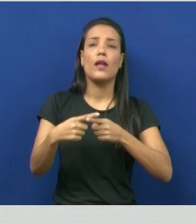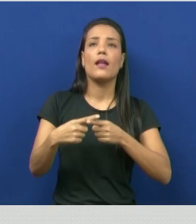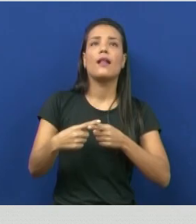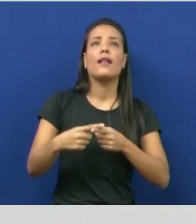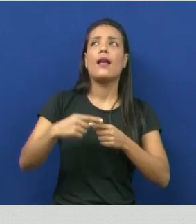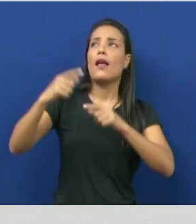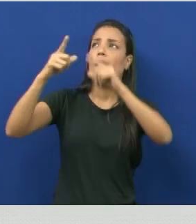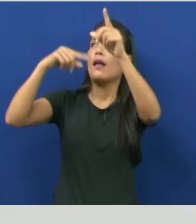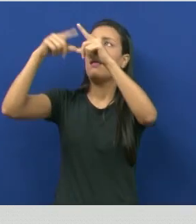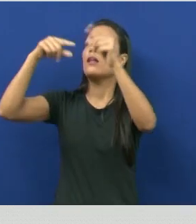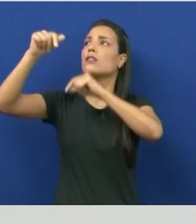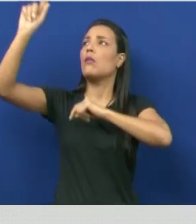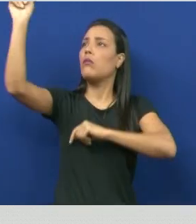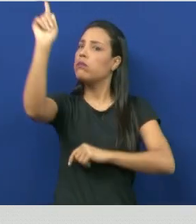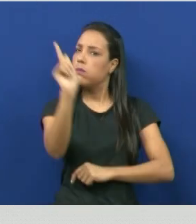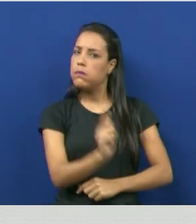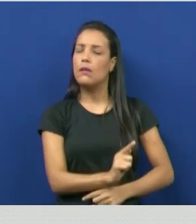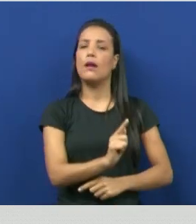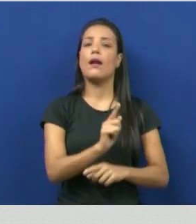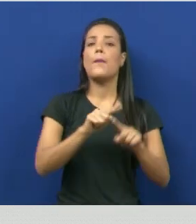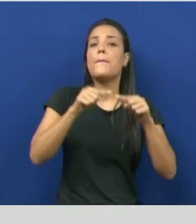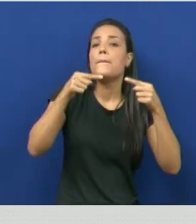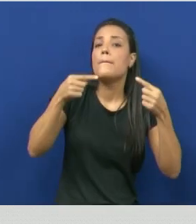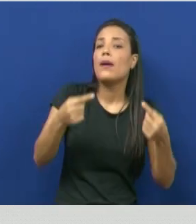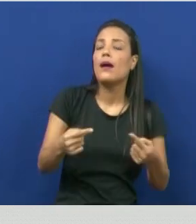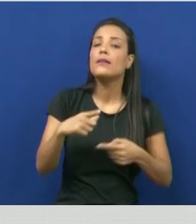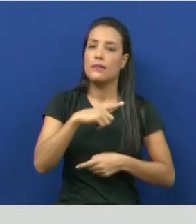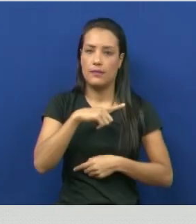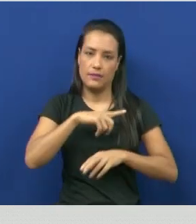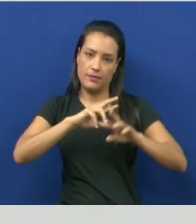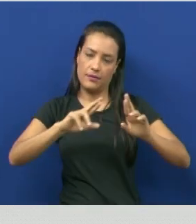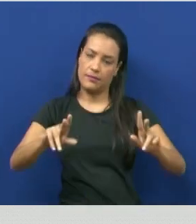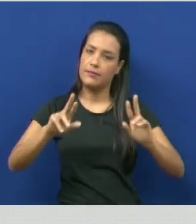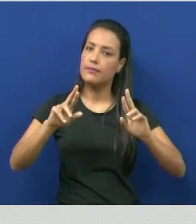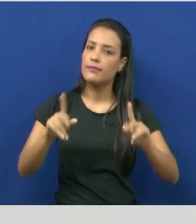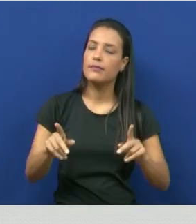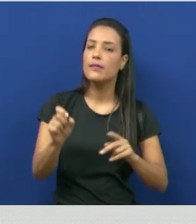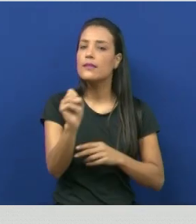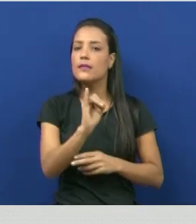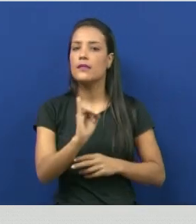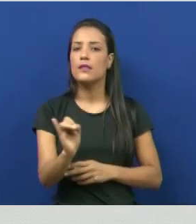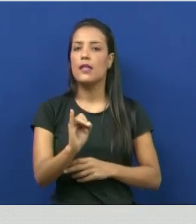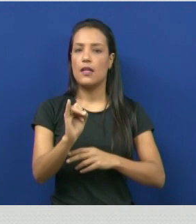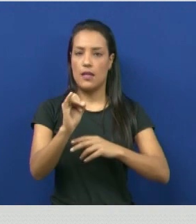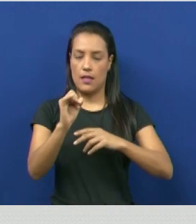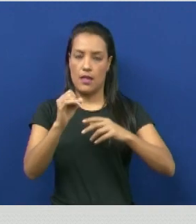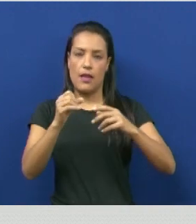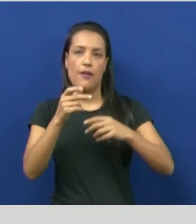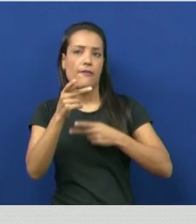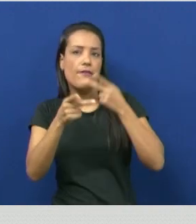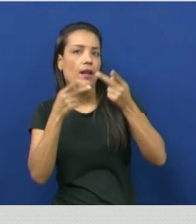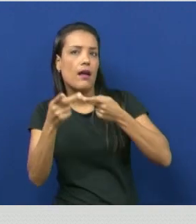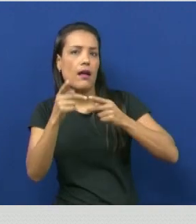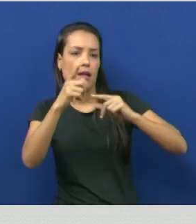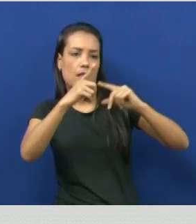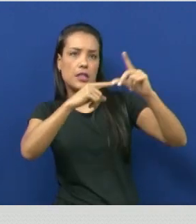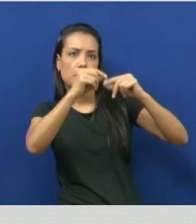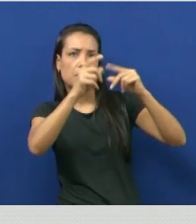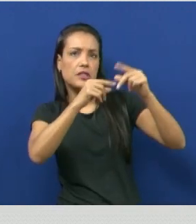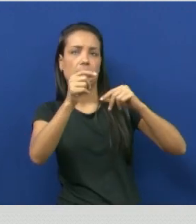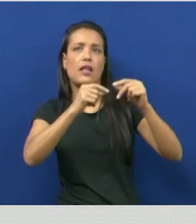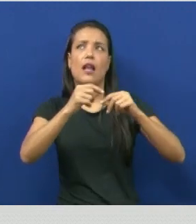cadentes. Mas precisamos ter claro que existe uma grande diferença. Quando falamos de estrelas, as estrelas são